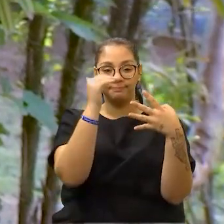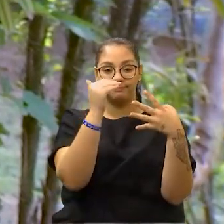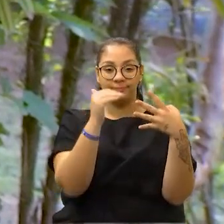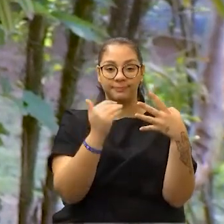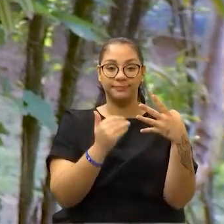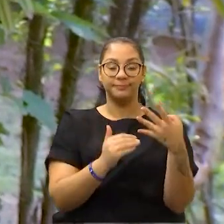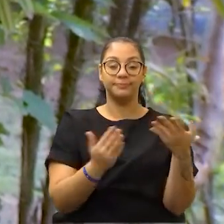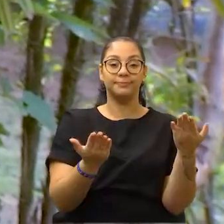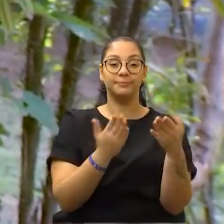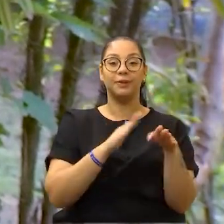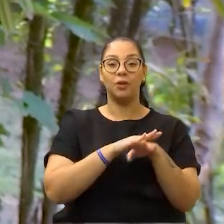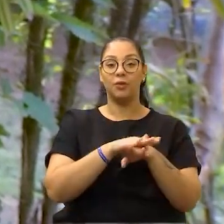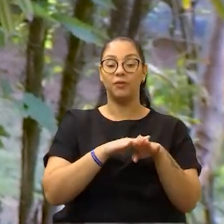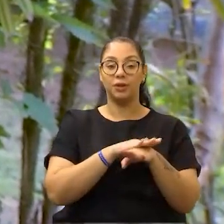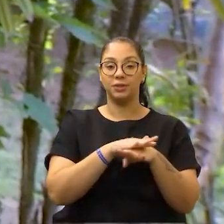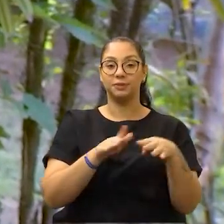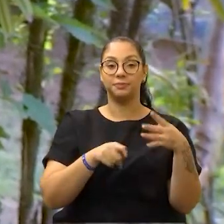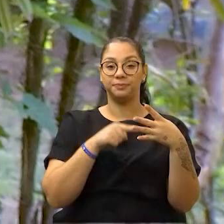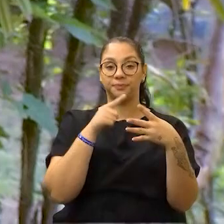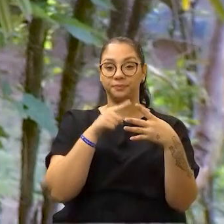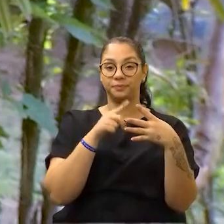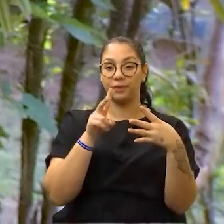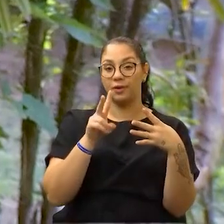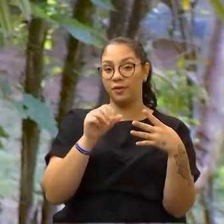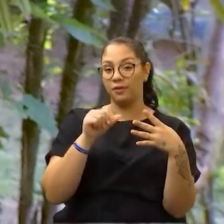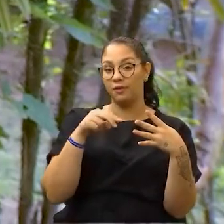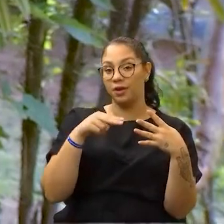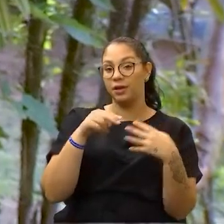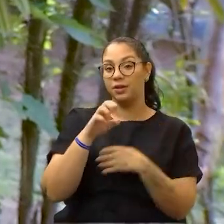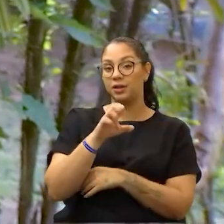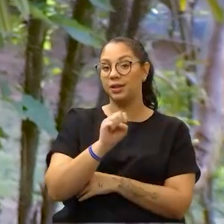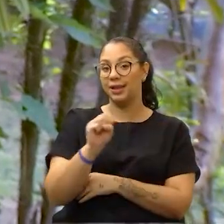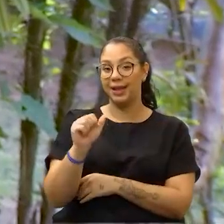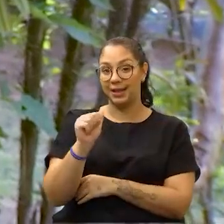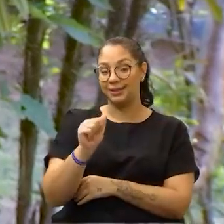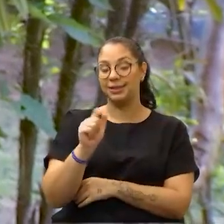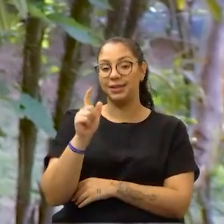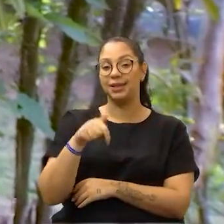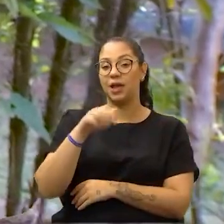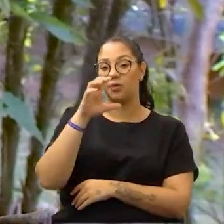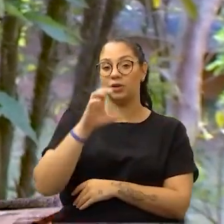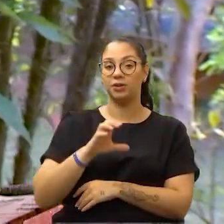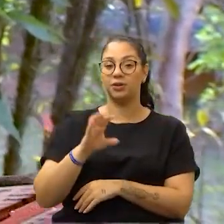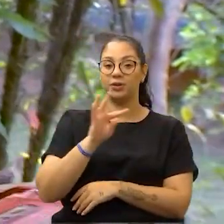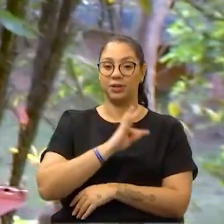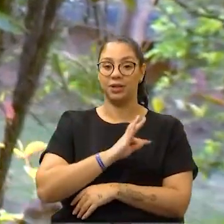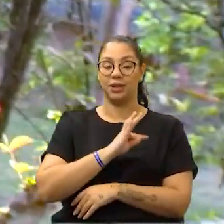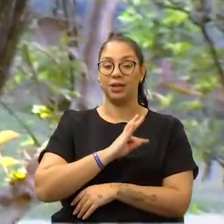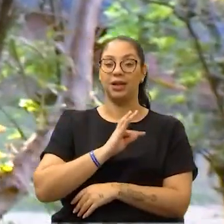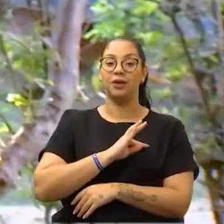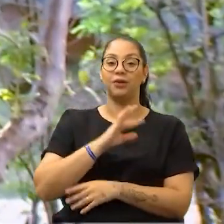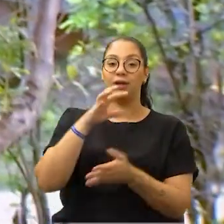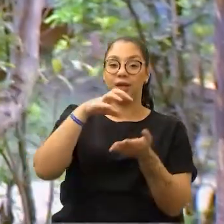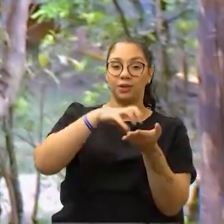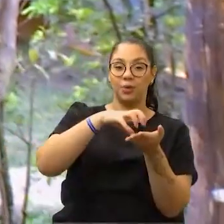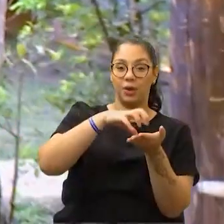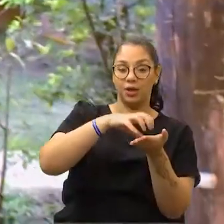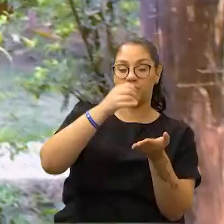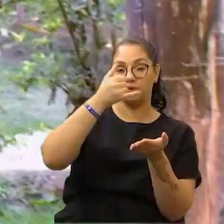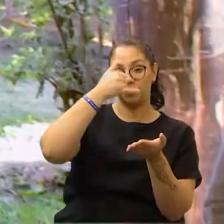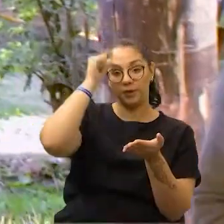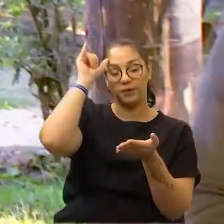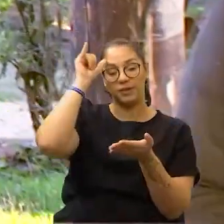melhor cada um deles, a gente vai conversar primeiro com a Vanessa Aguiar, coordenadora técnica do